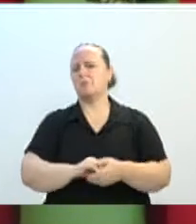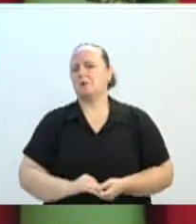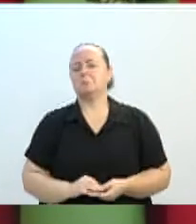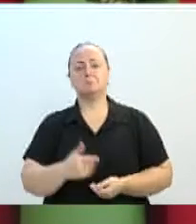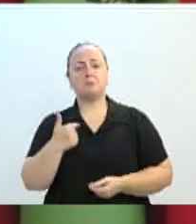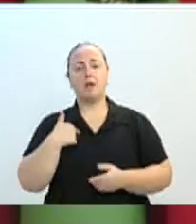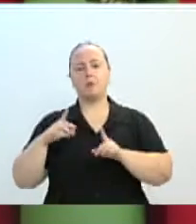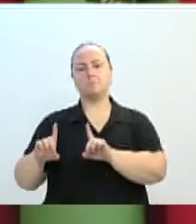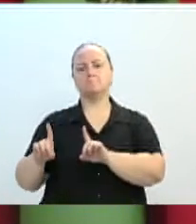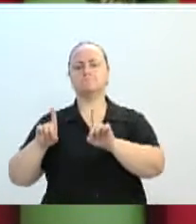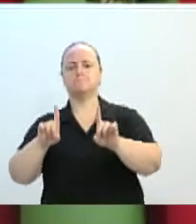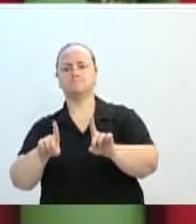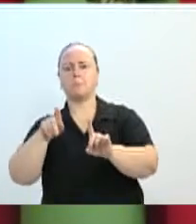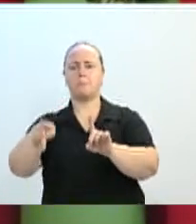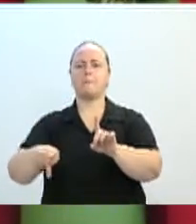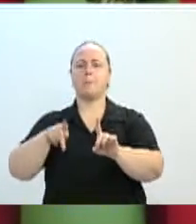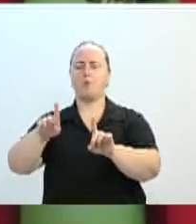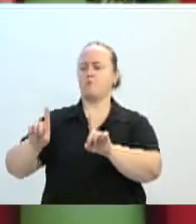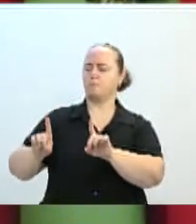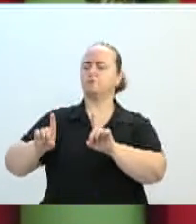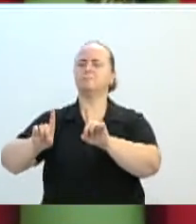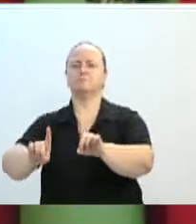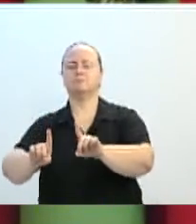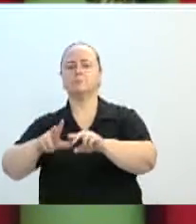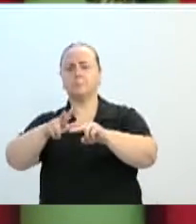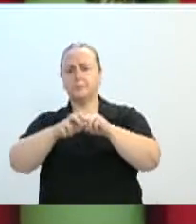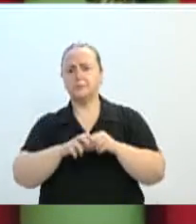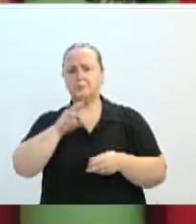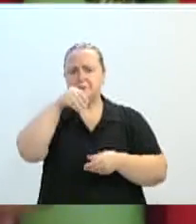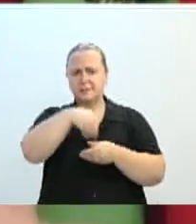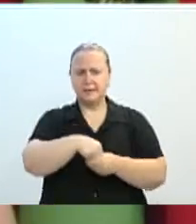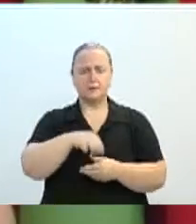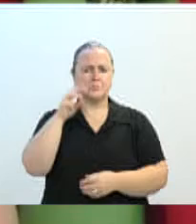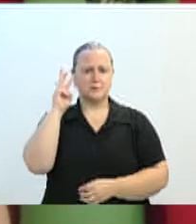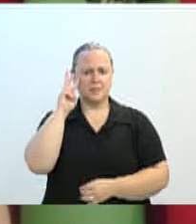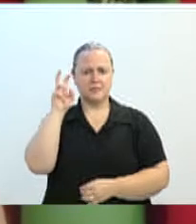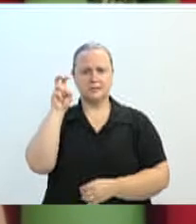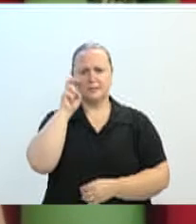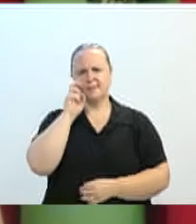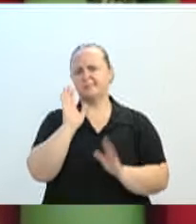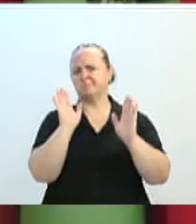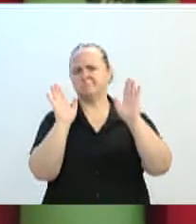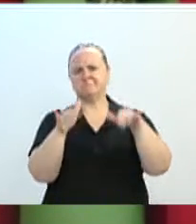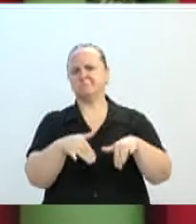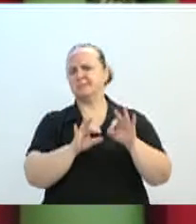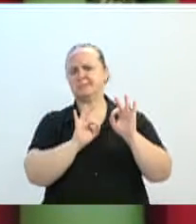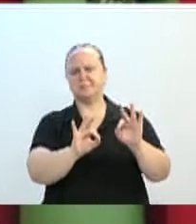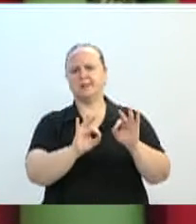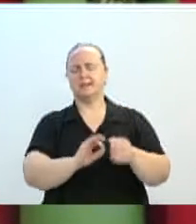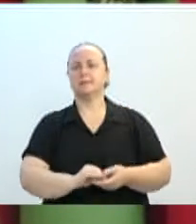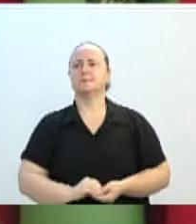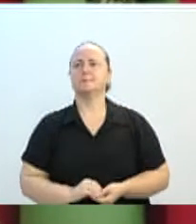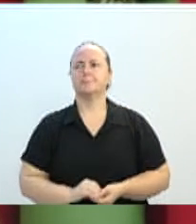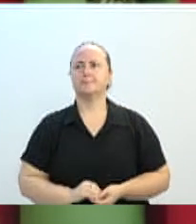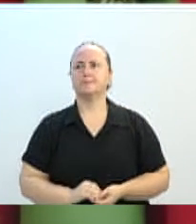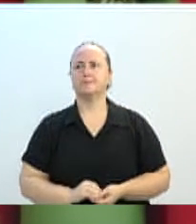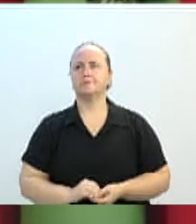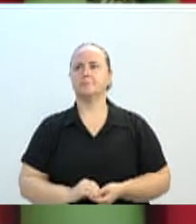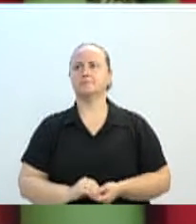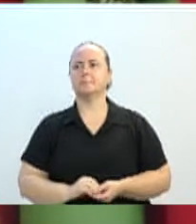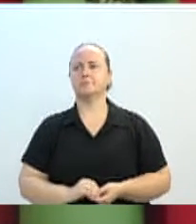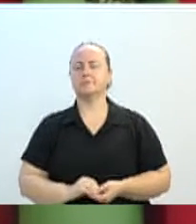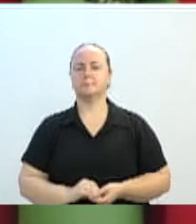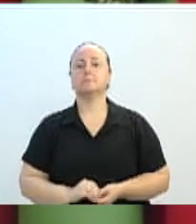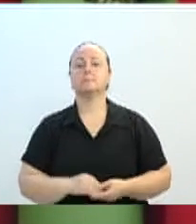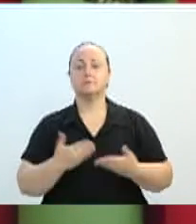do povo não está excluído lá fora então exclusão aqui dentro dessa quinta-feira a gente sabe lidar tá tudo certo continuando aqui a questão